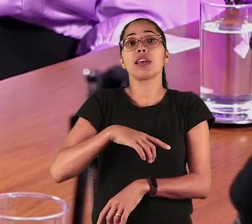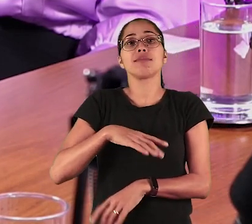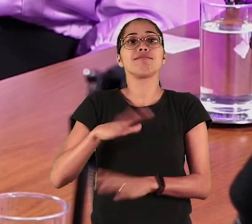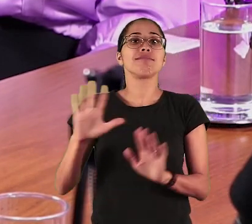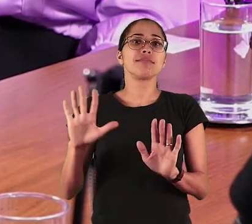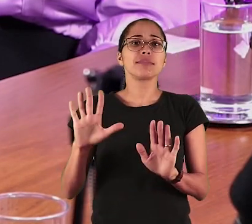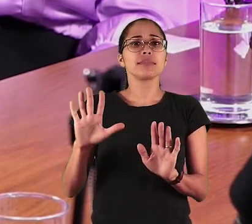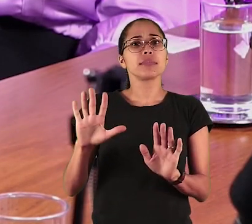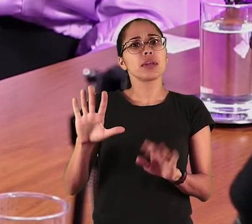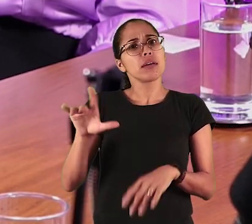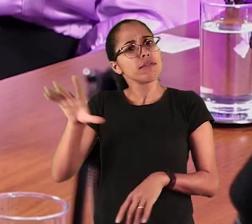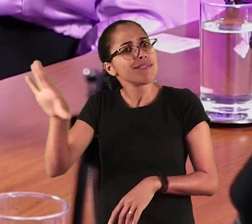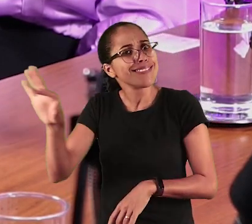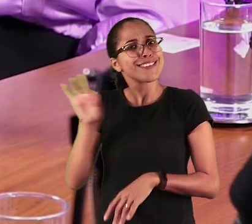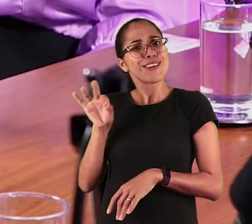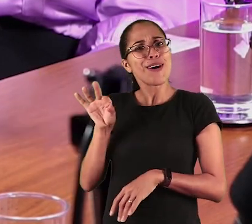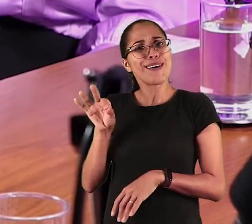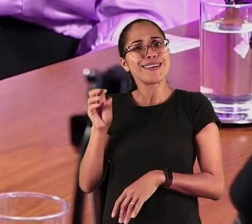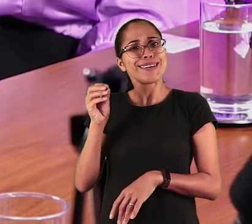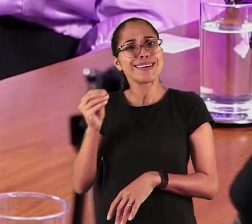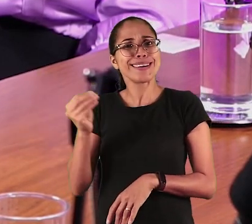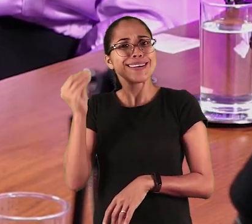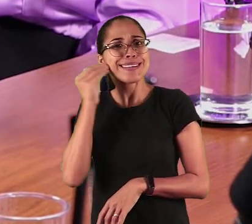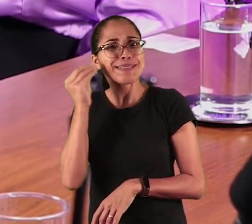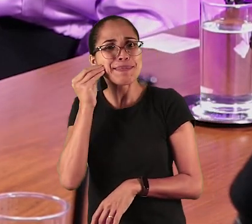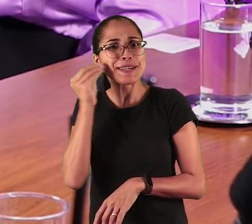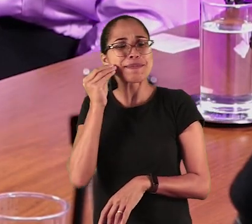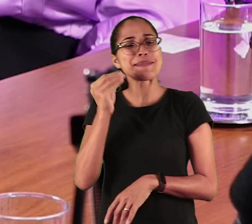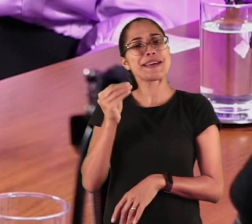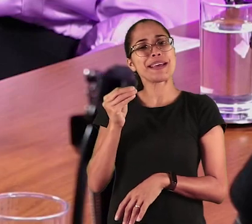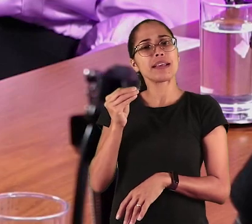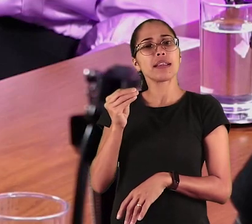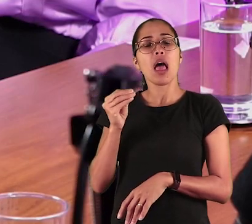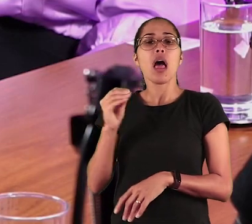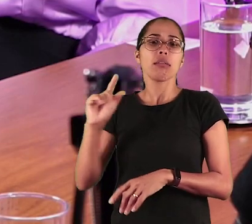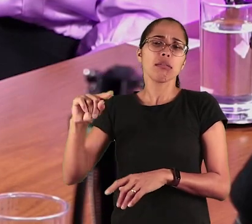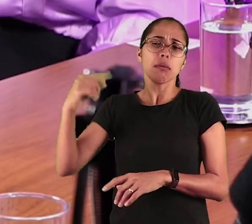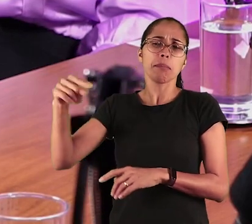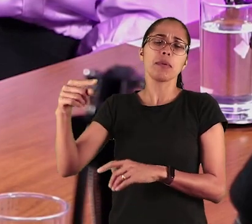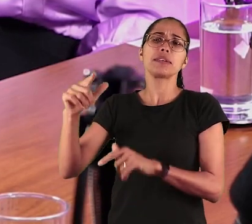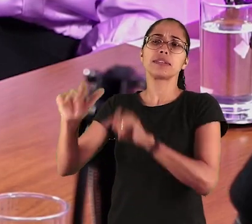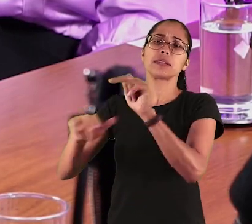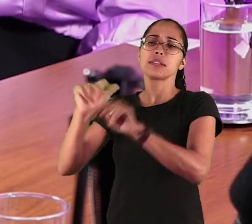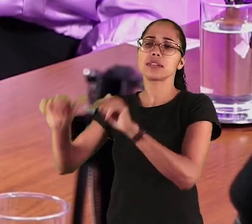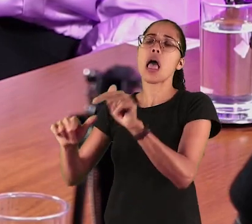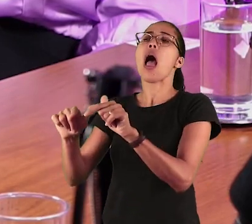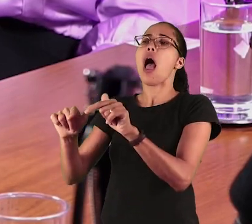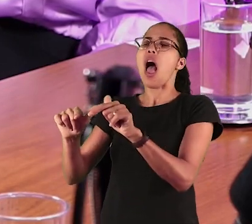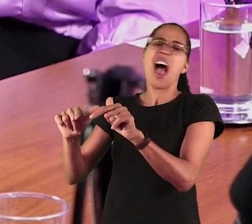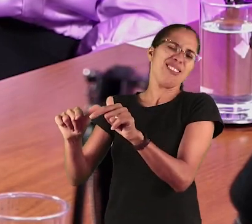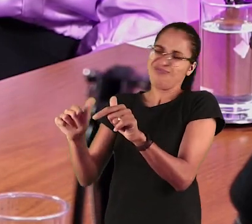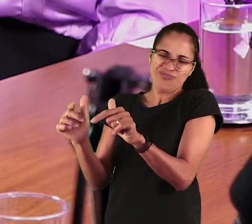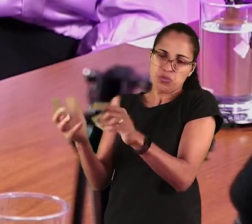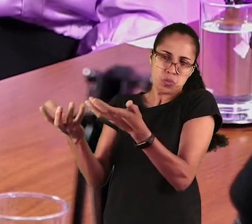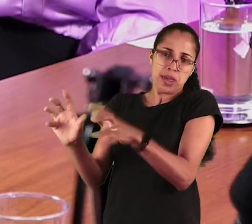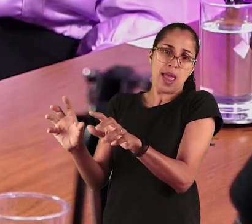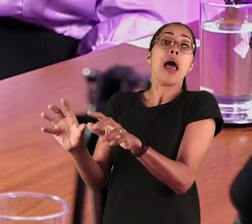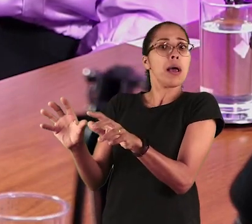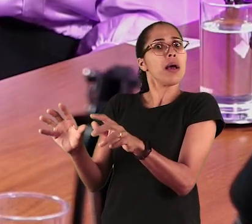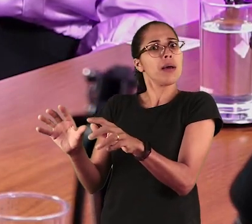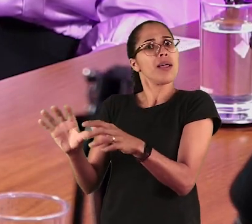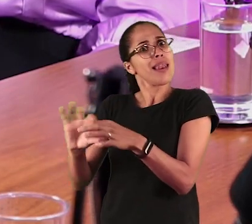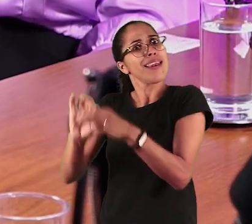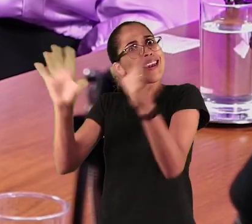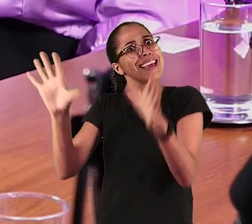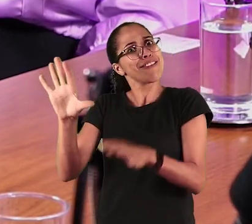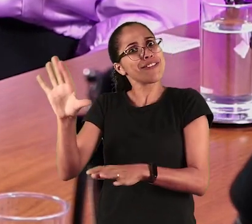vai Experimenta se em nenhum momento aquilo não funcionar mais para você a gente tem escolha de mudar e aqui falando